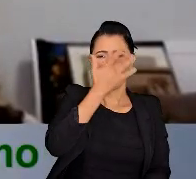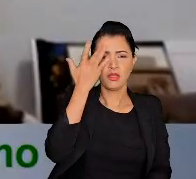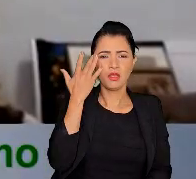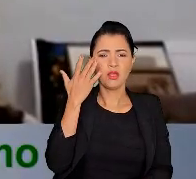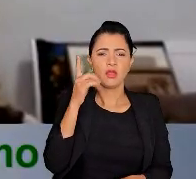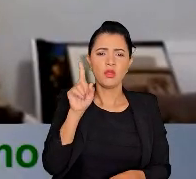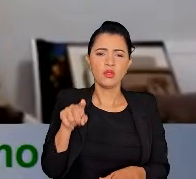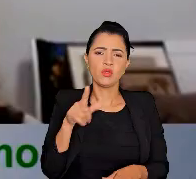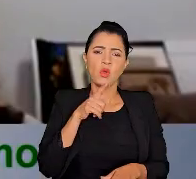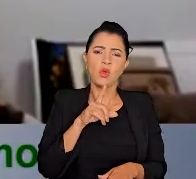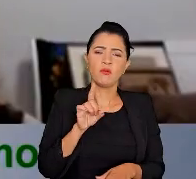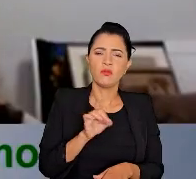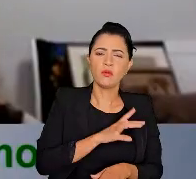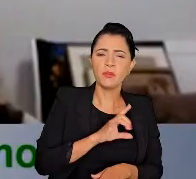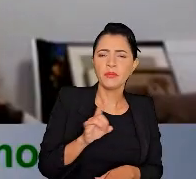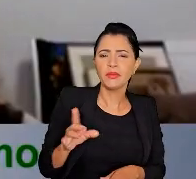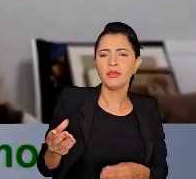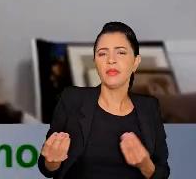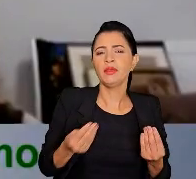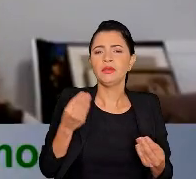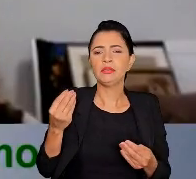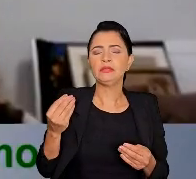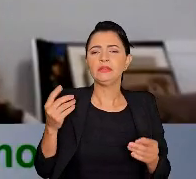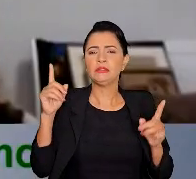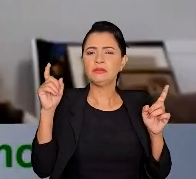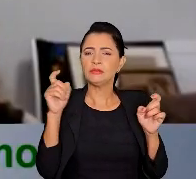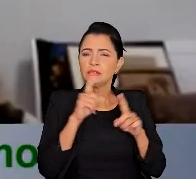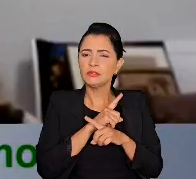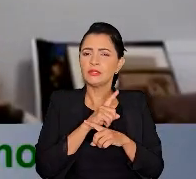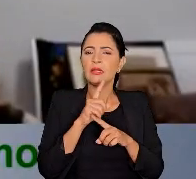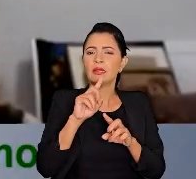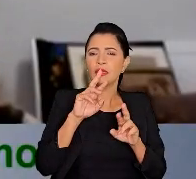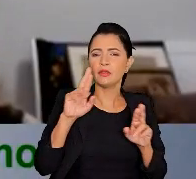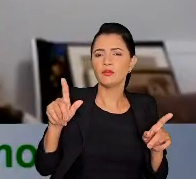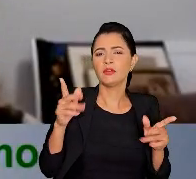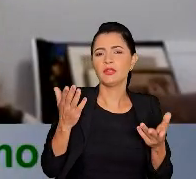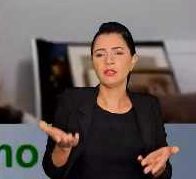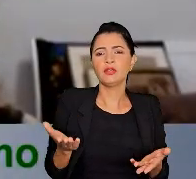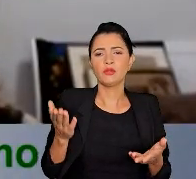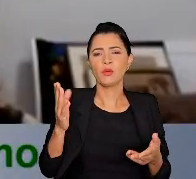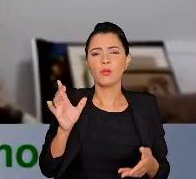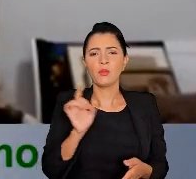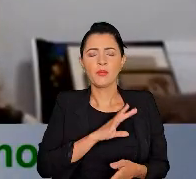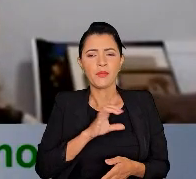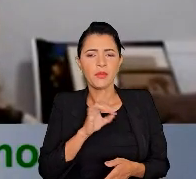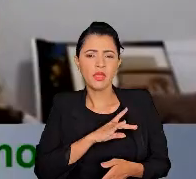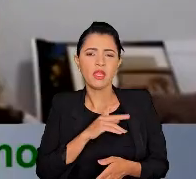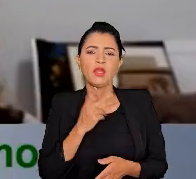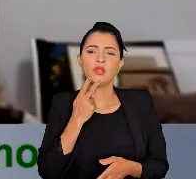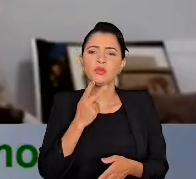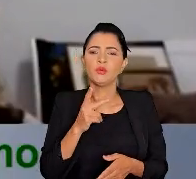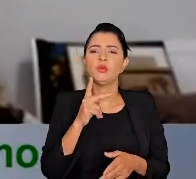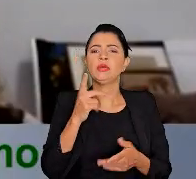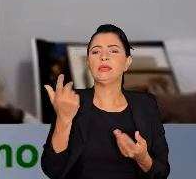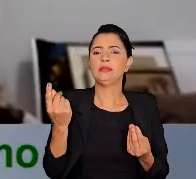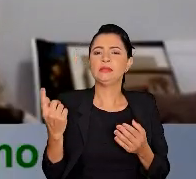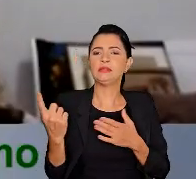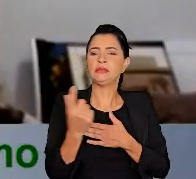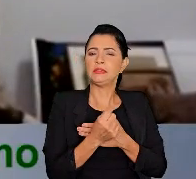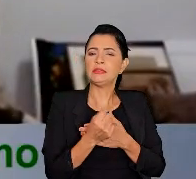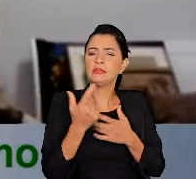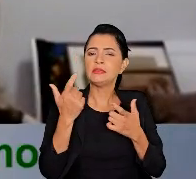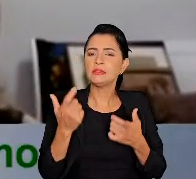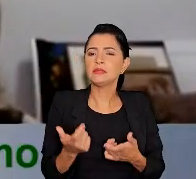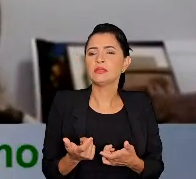com medo de confrontar o que é diferente, com medo de poder sair da sua zona